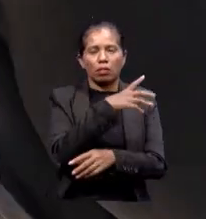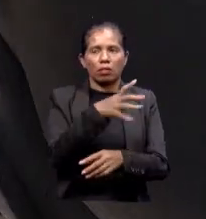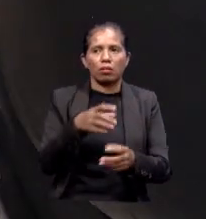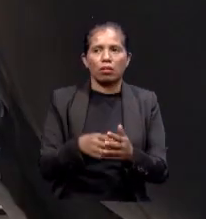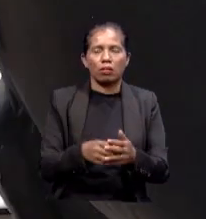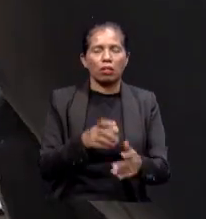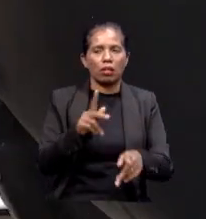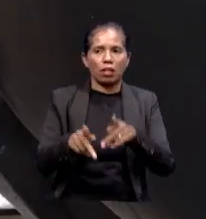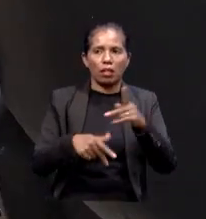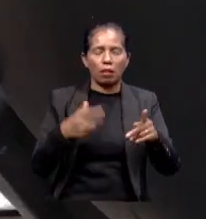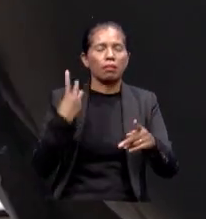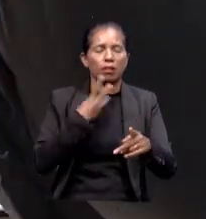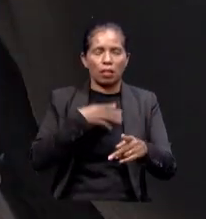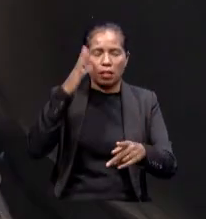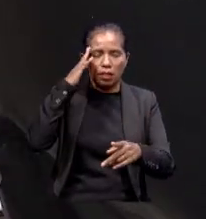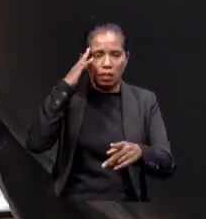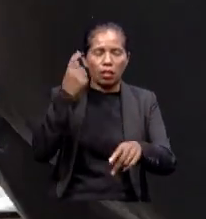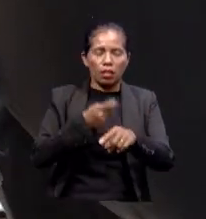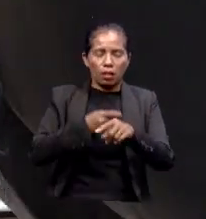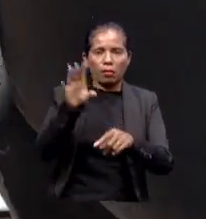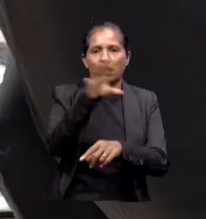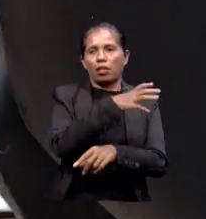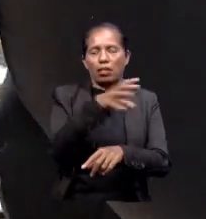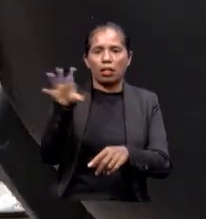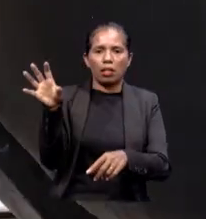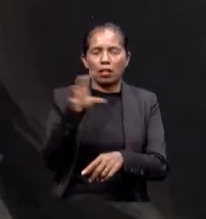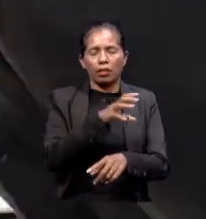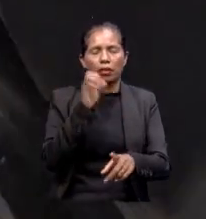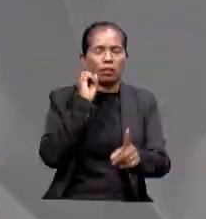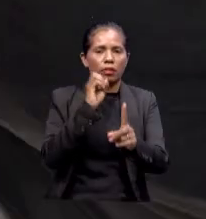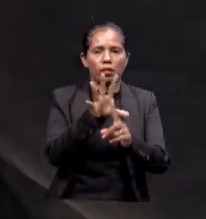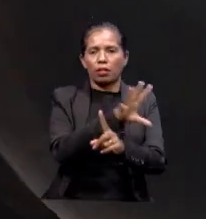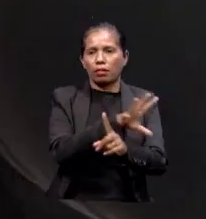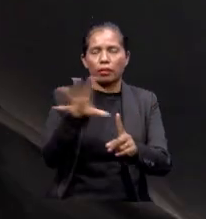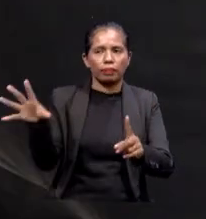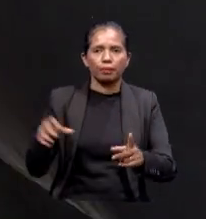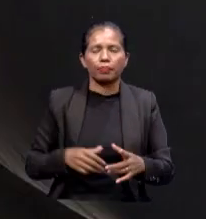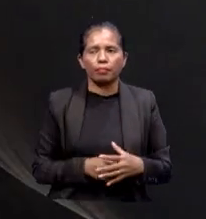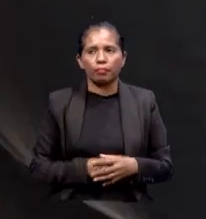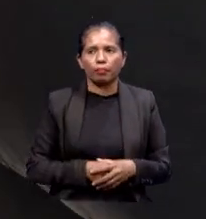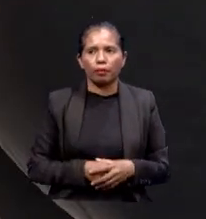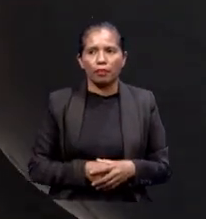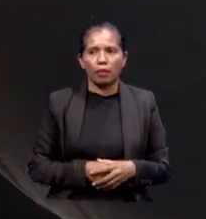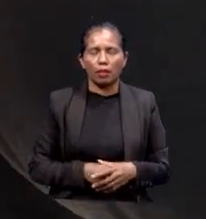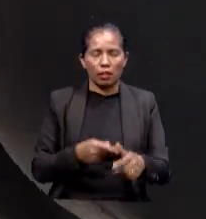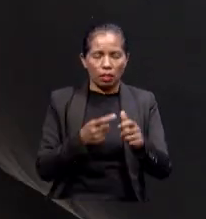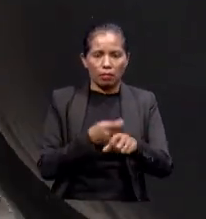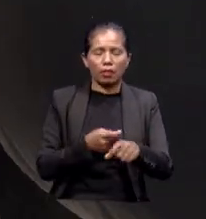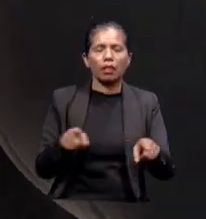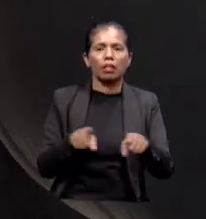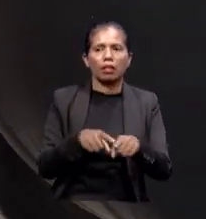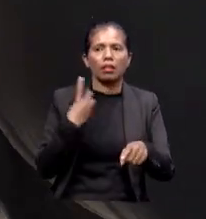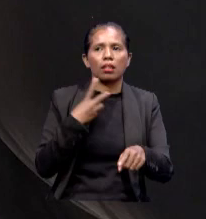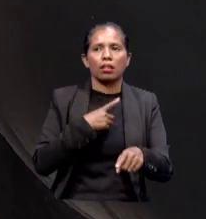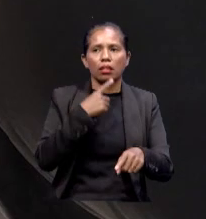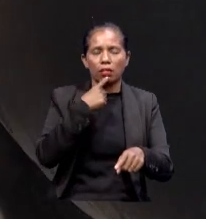be pescador mati jate ne ane ya tempo ne be ma anin bot ne tagel tumu pescala ne tak tu be agar be tempo ma kan ne ne ta te dehan sa